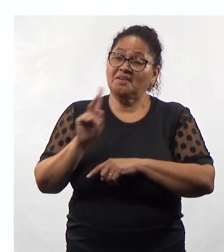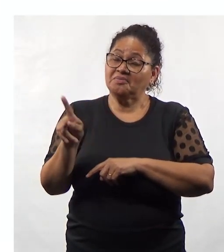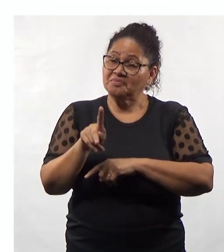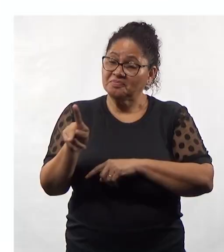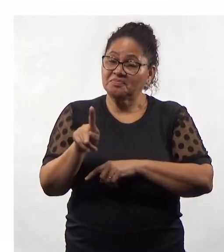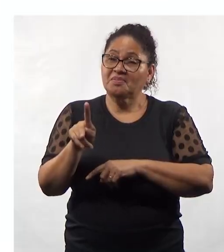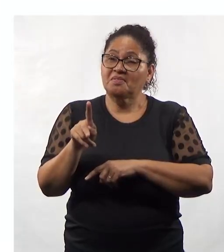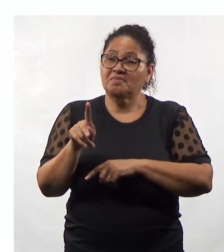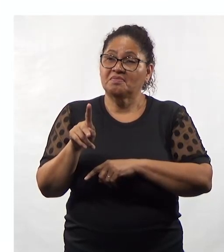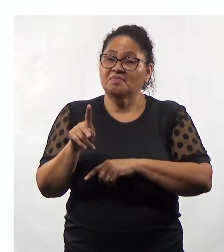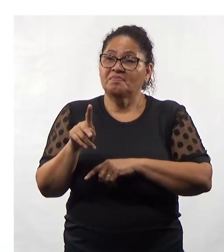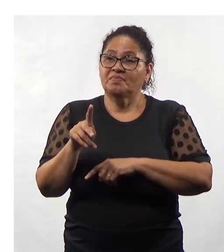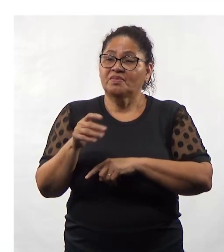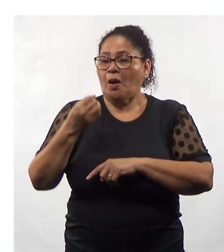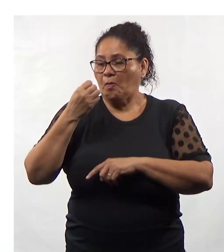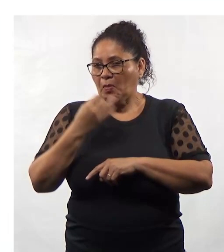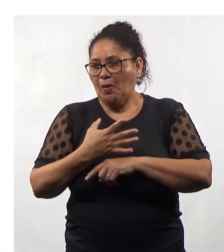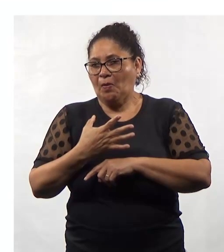tá ficando